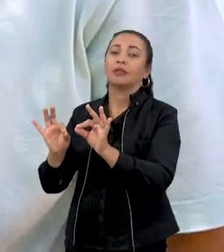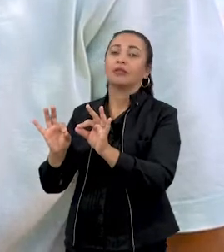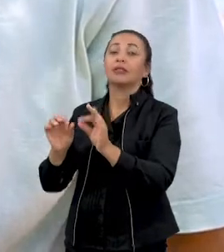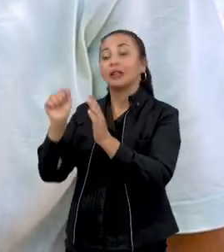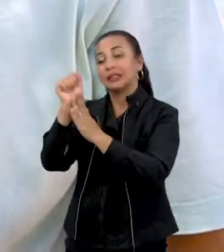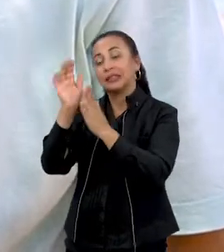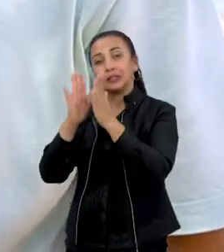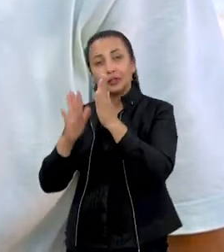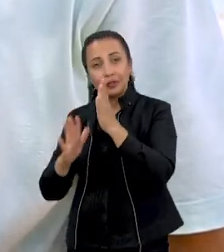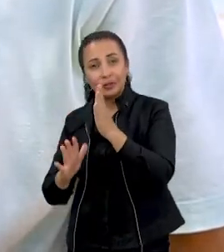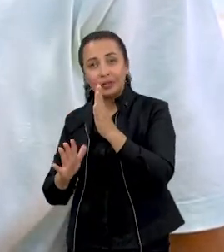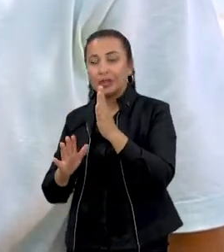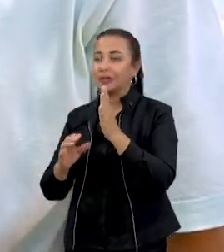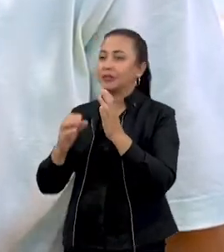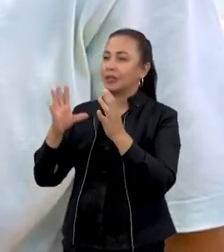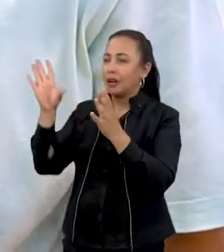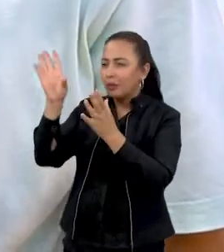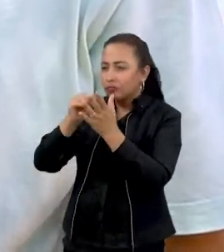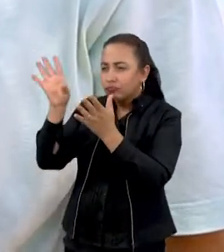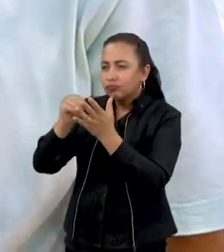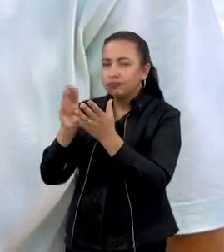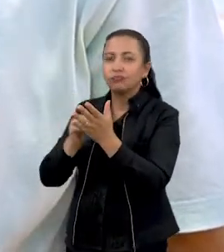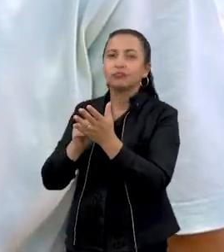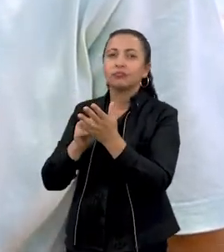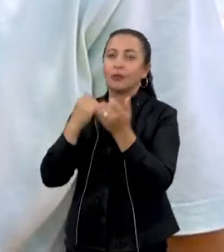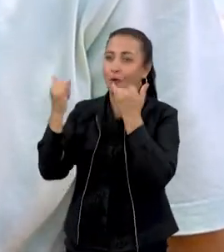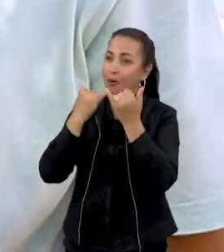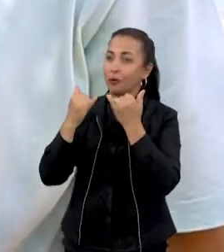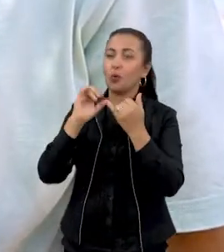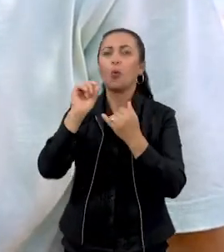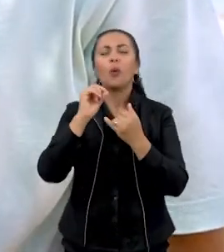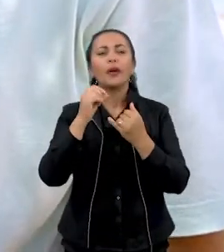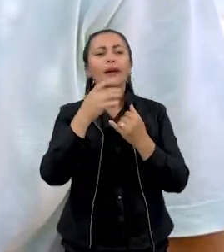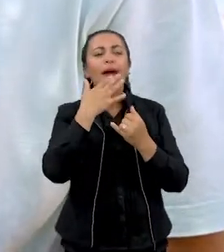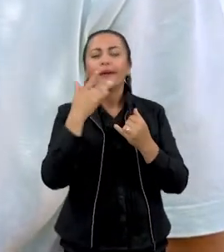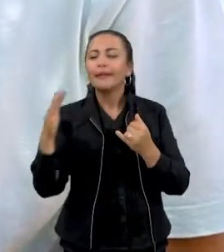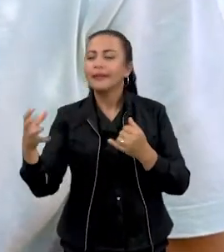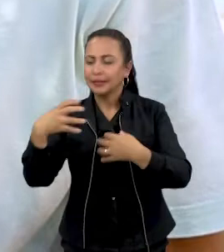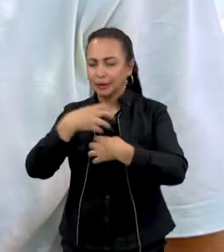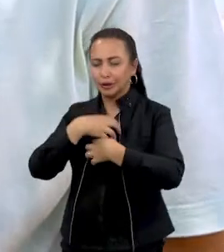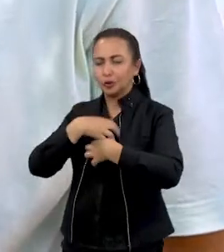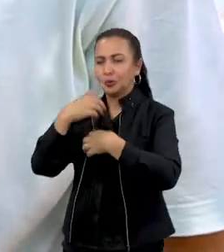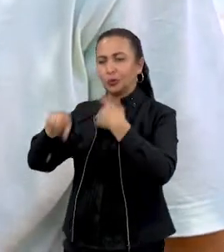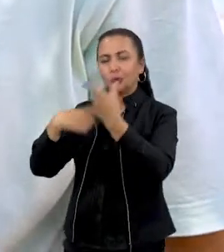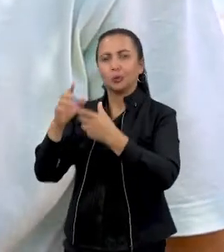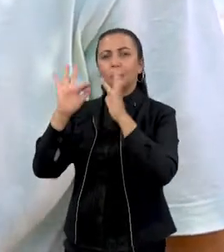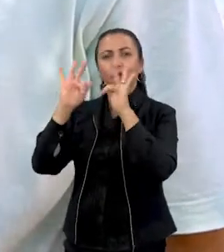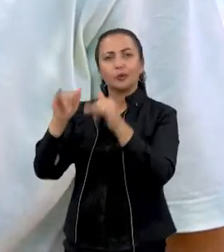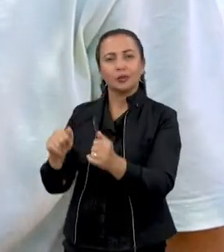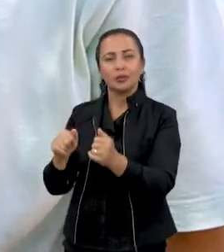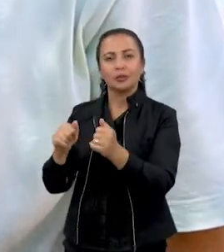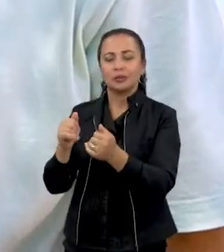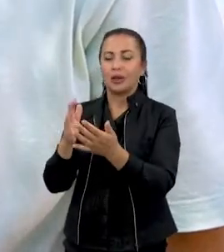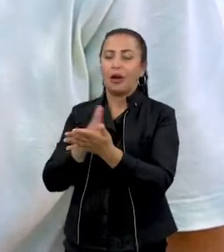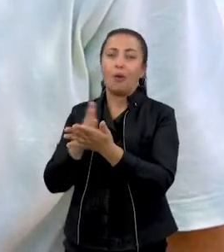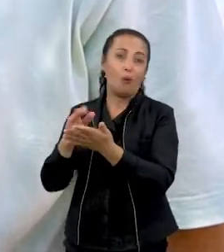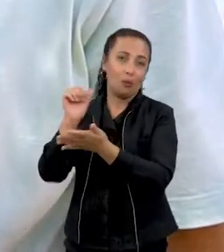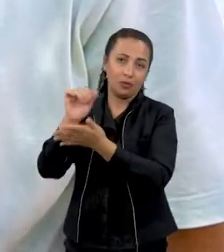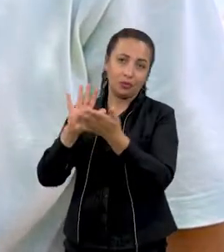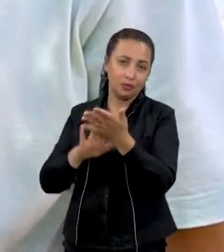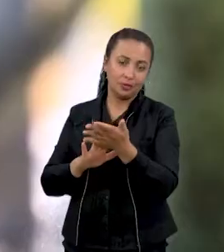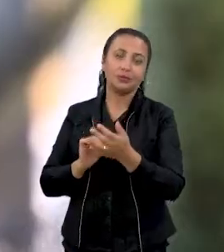tanto planejamento como eles coletar algumas informações como o feedback da criança, como ela se sentiu após finalizar